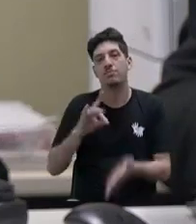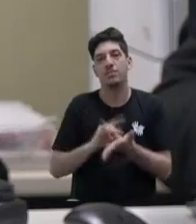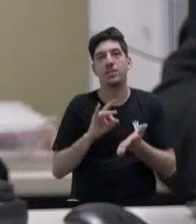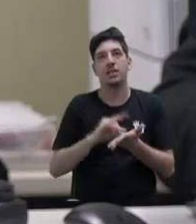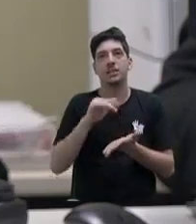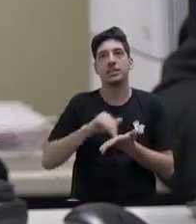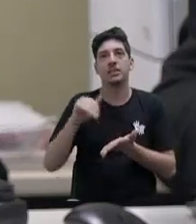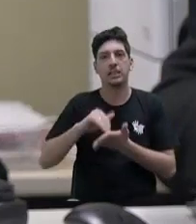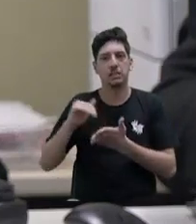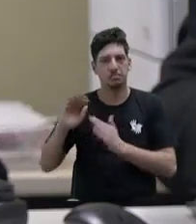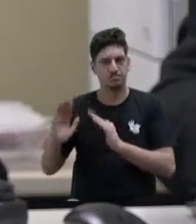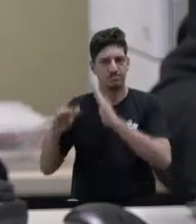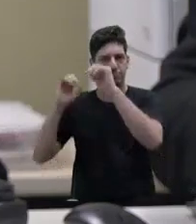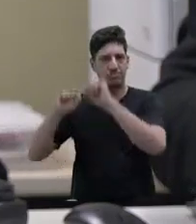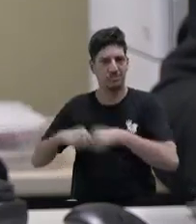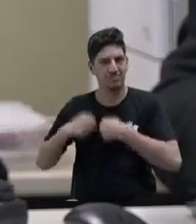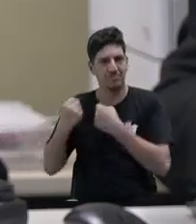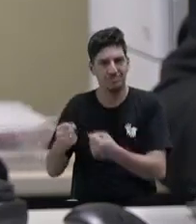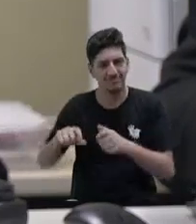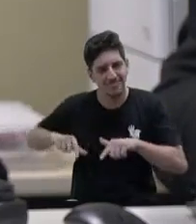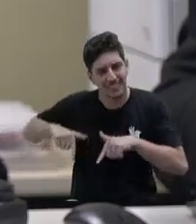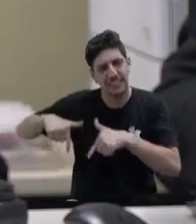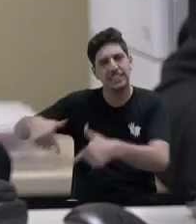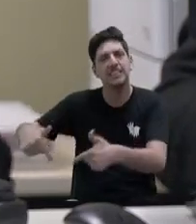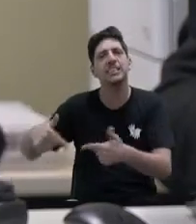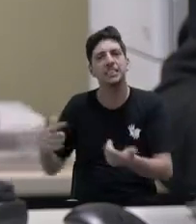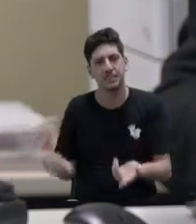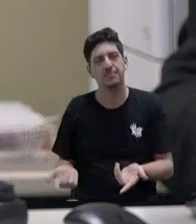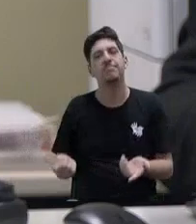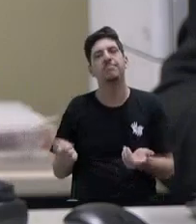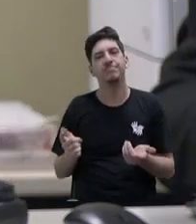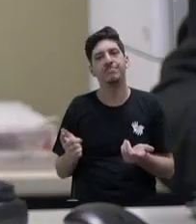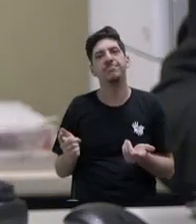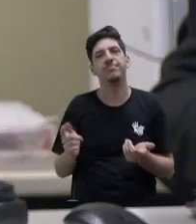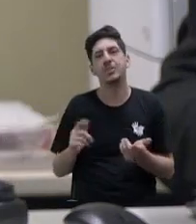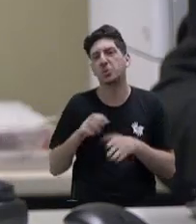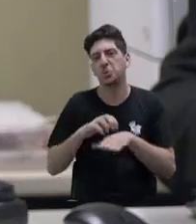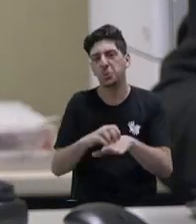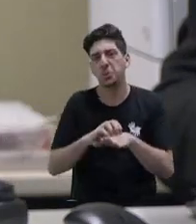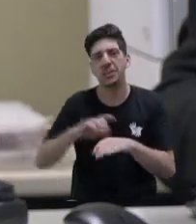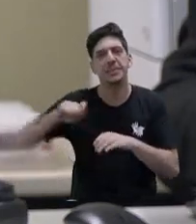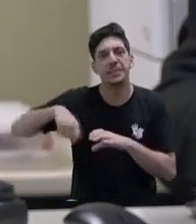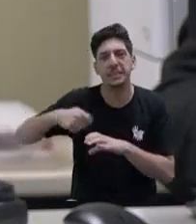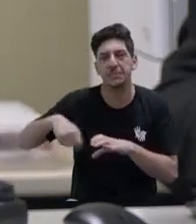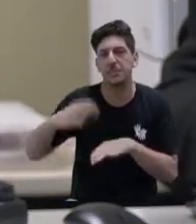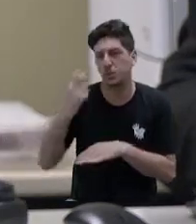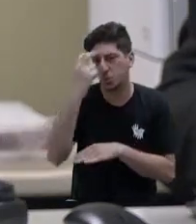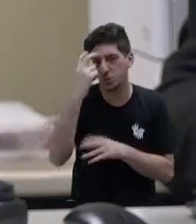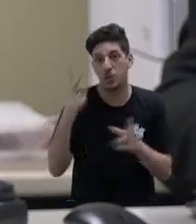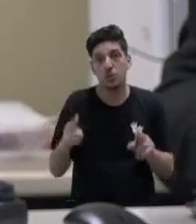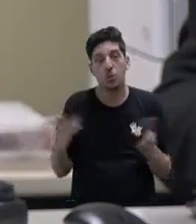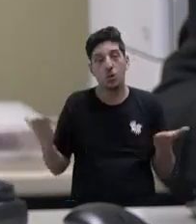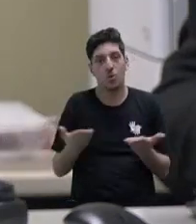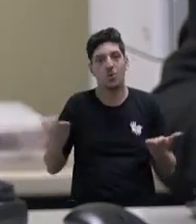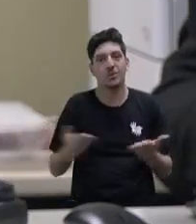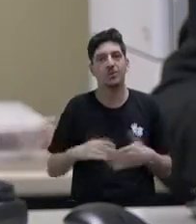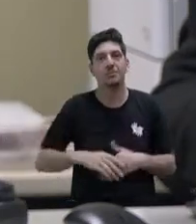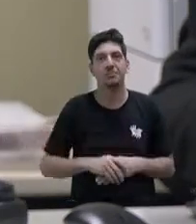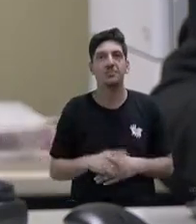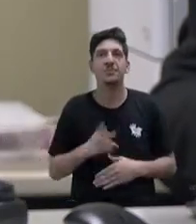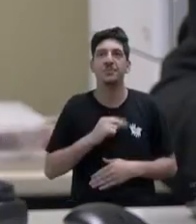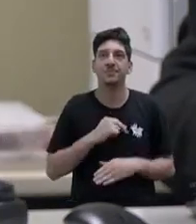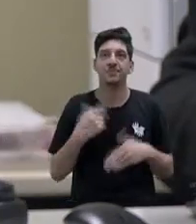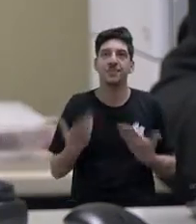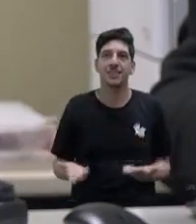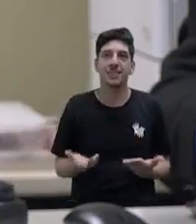secretaria tão avançada, tão arrojada, tão determinada em turismo, em gastronomia, em cultura, como nós tivemos agora. Então, só